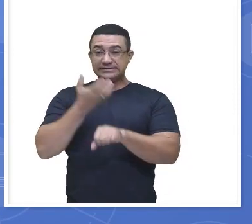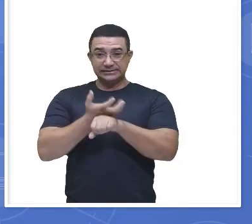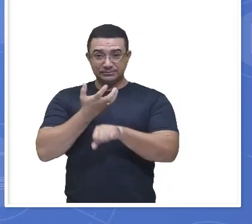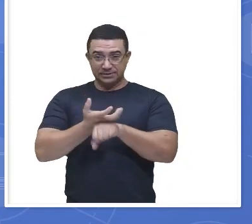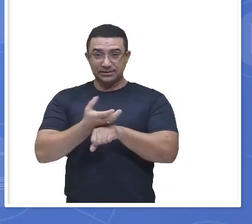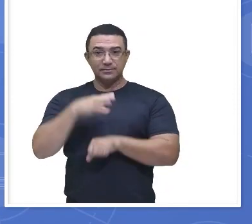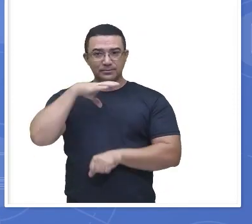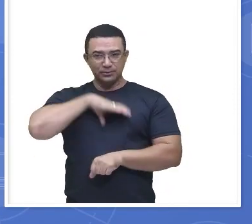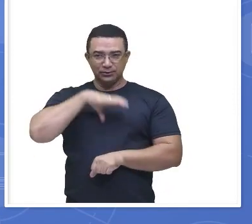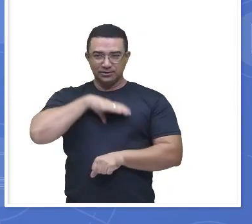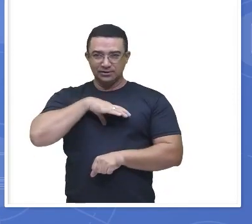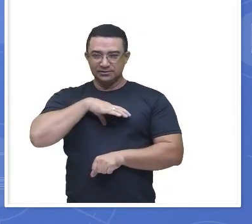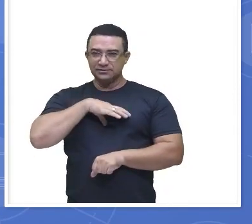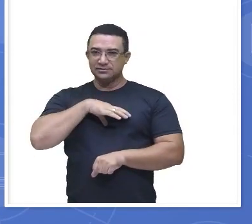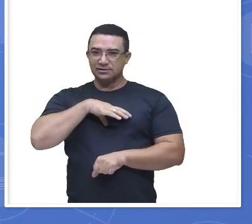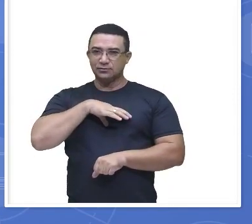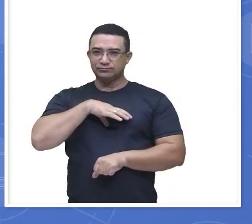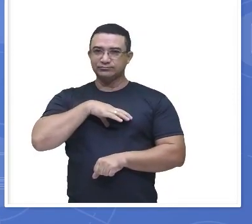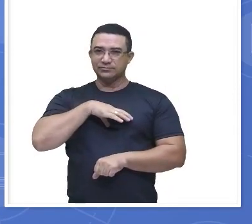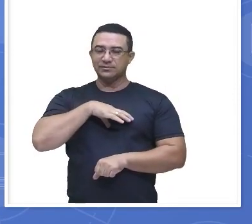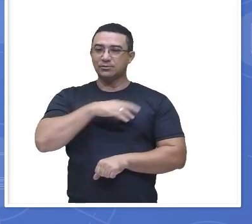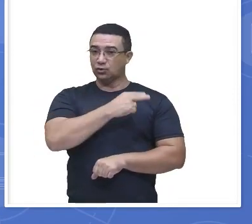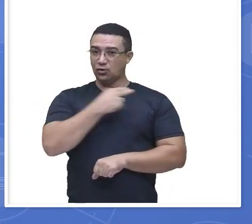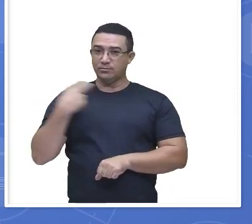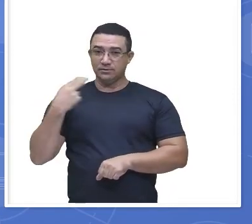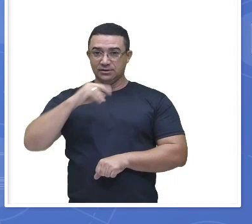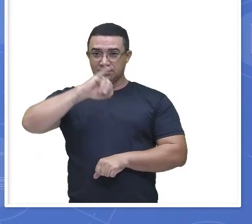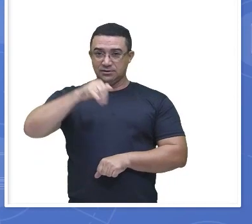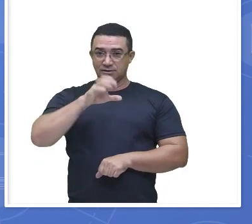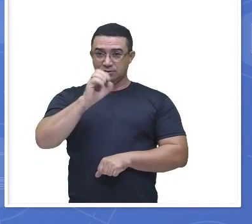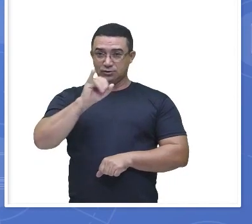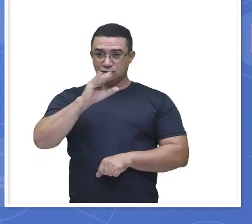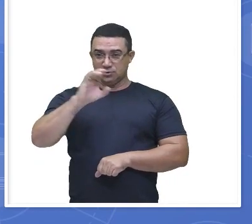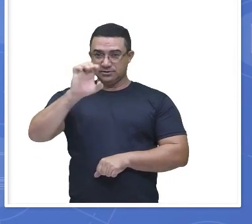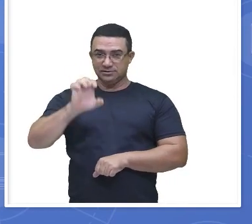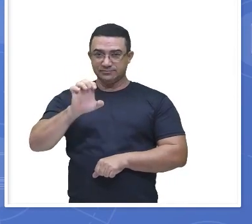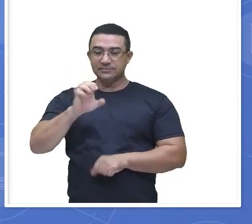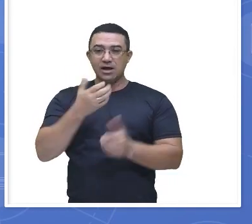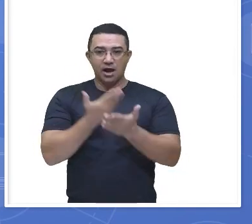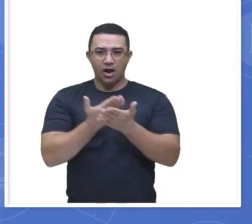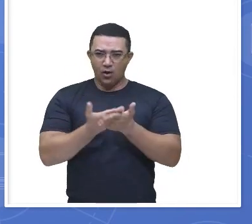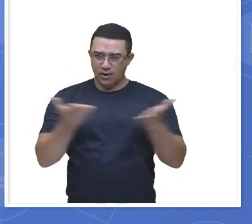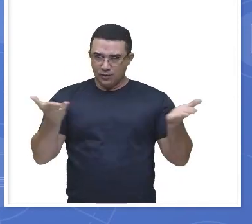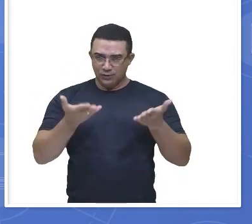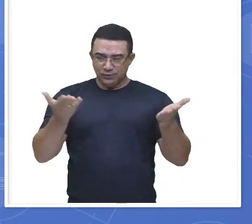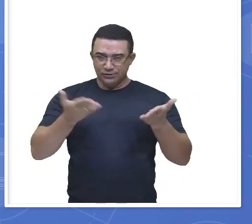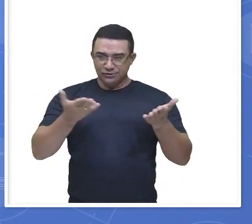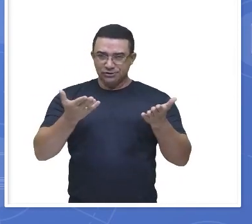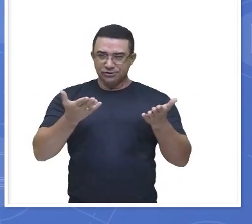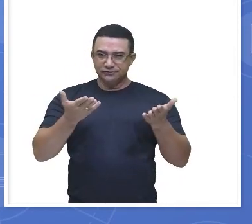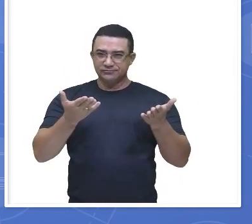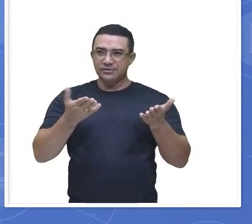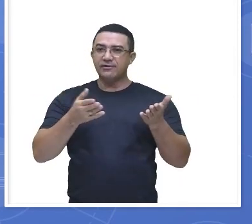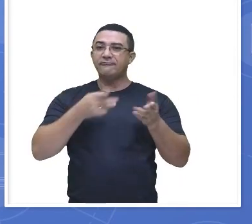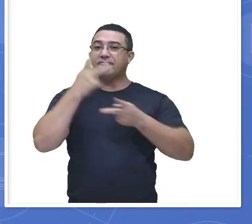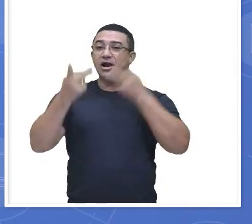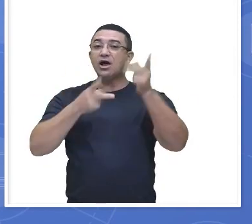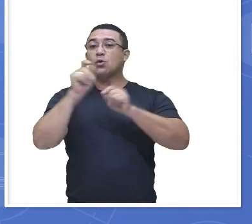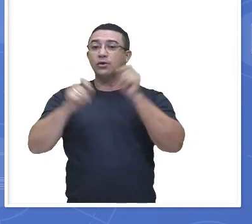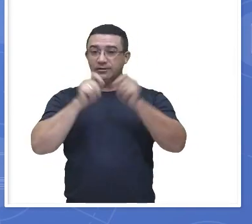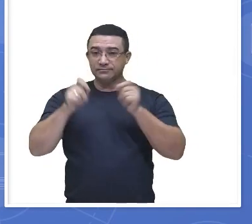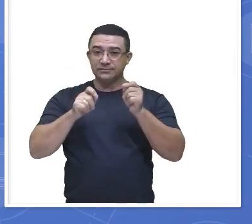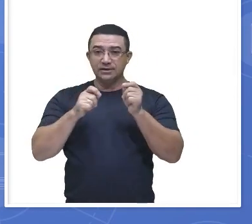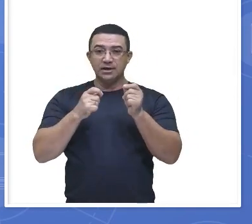Eu sou a professora Joyce Martins e nesta aula de hoje nós vamos tratar de estudos